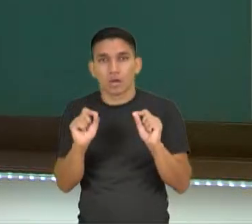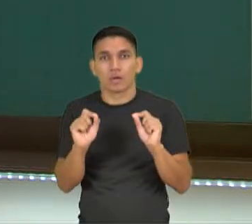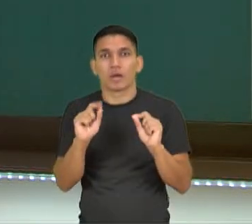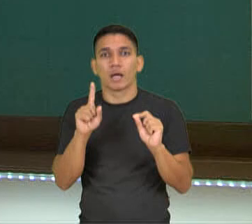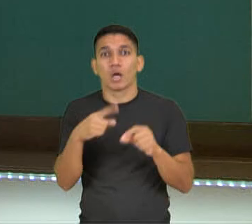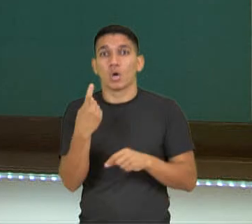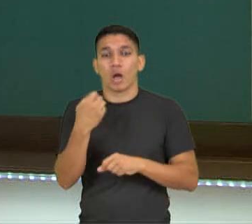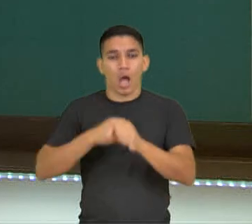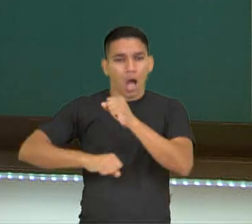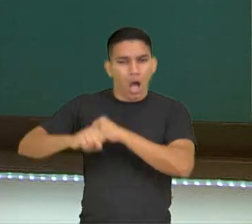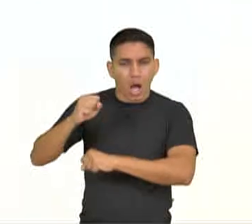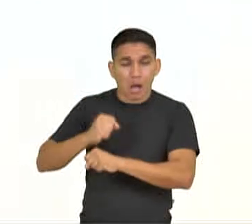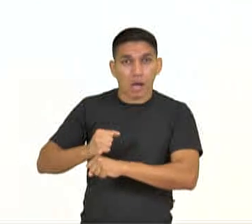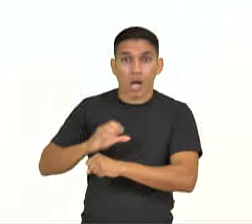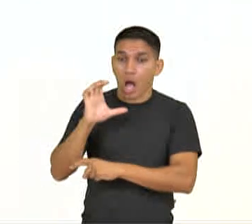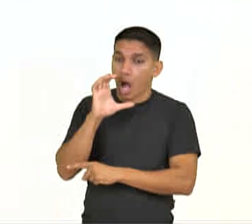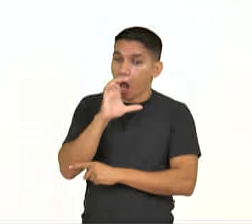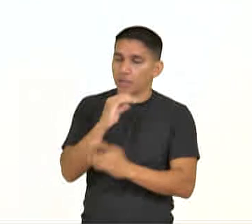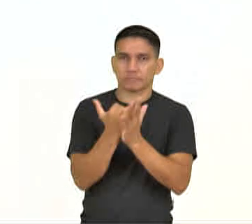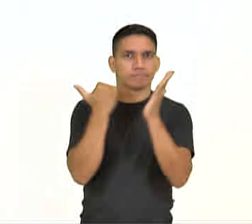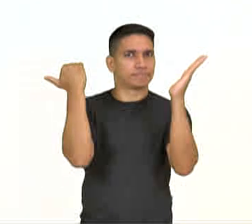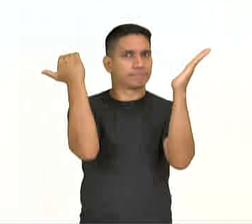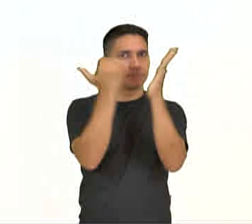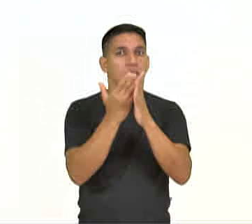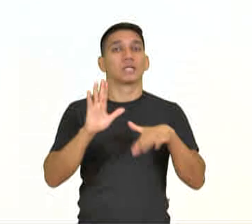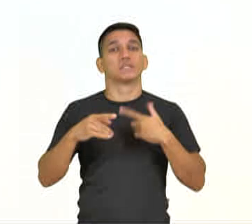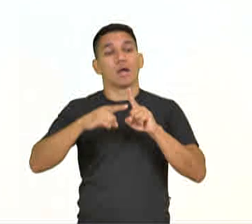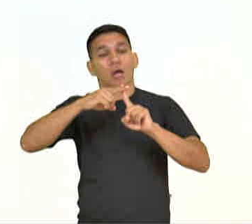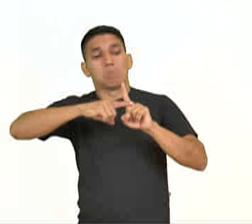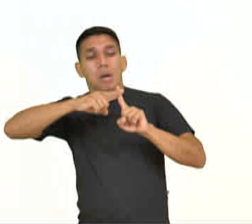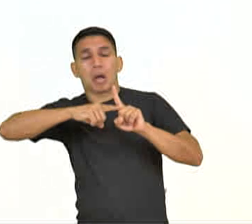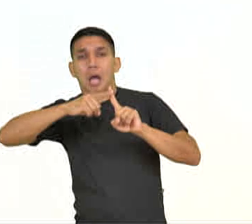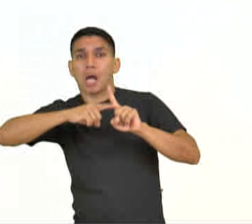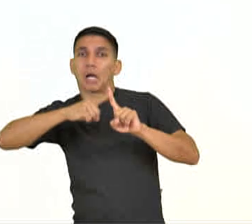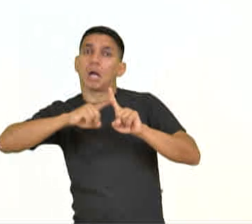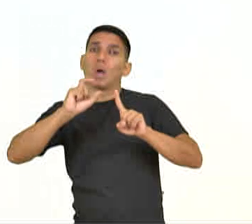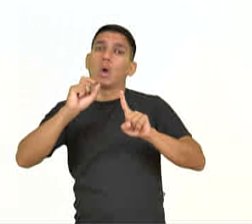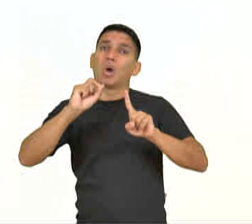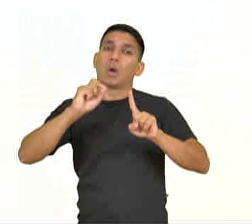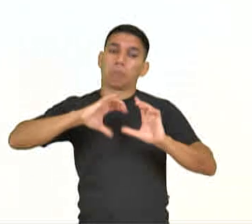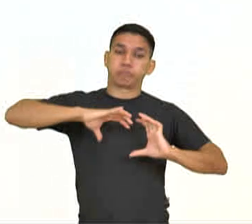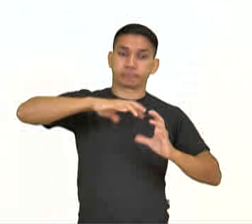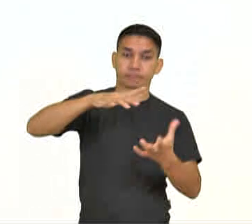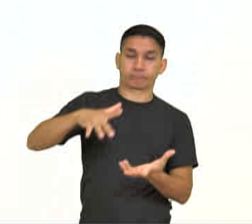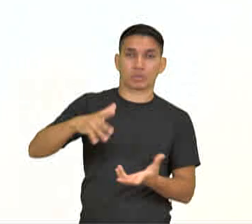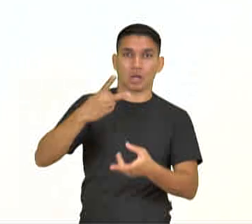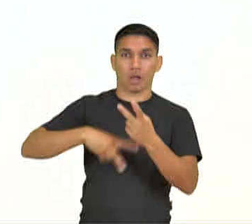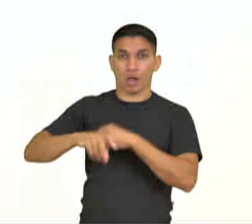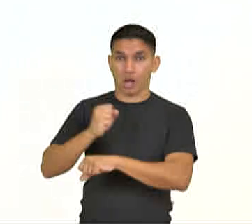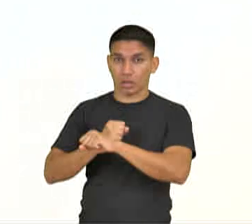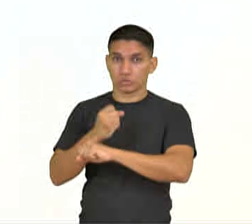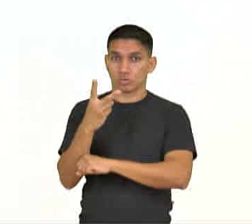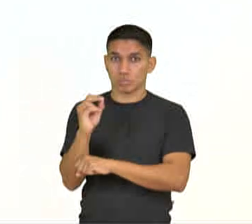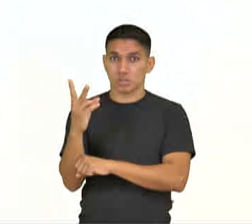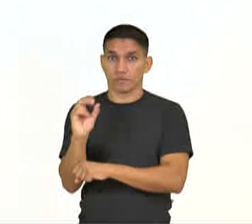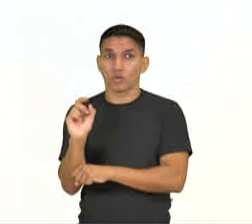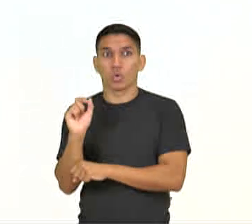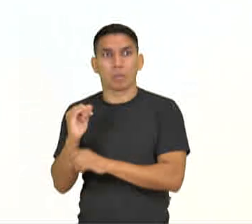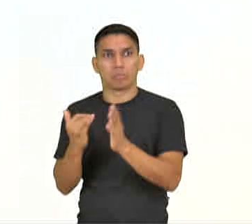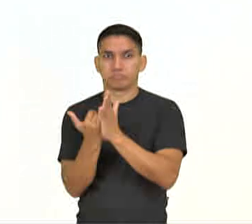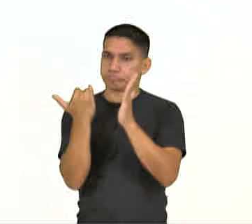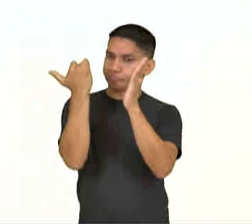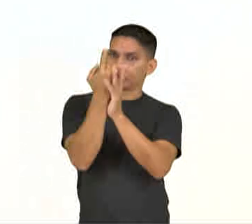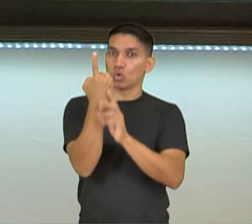anos mais quentes. Então a temperatura média global em 2020 deve ficar cerca de 1,2 graus